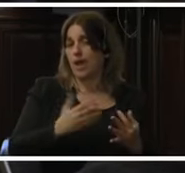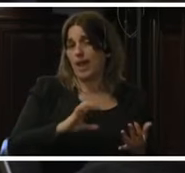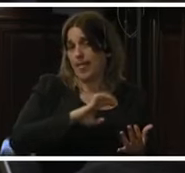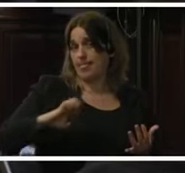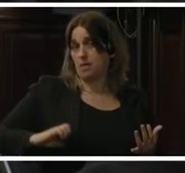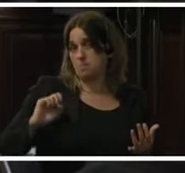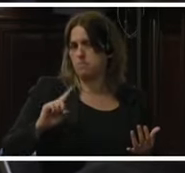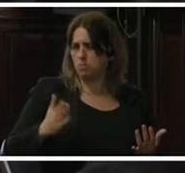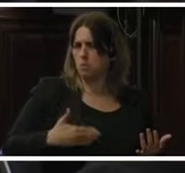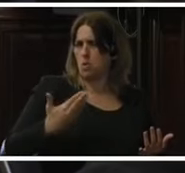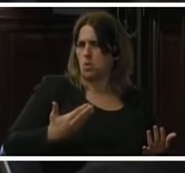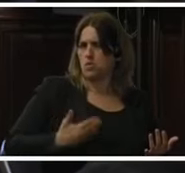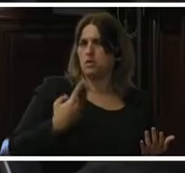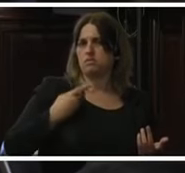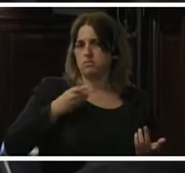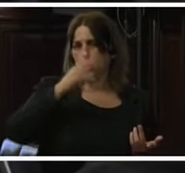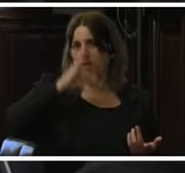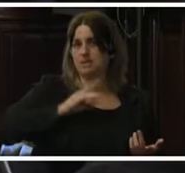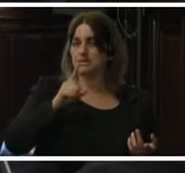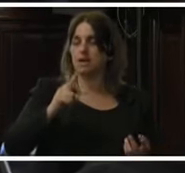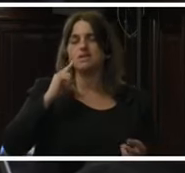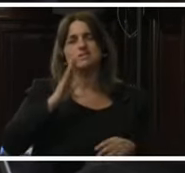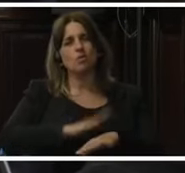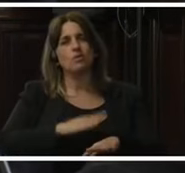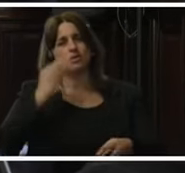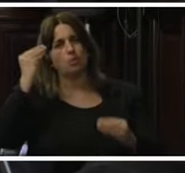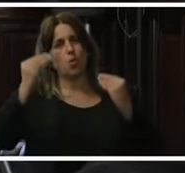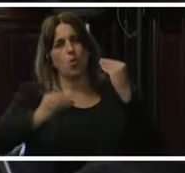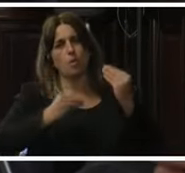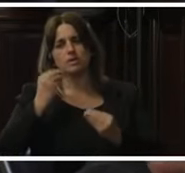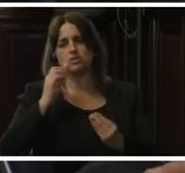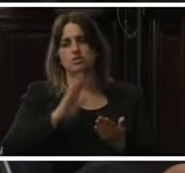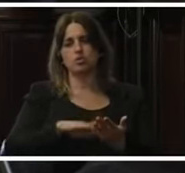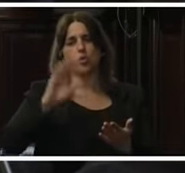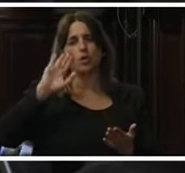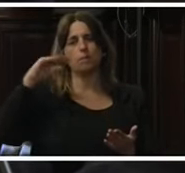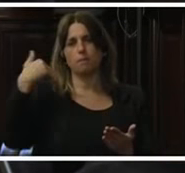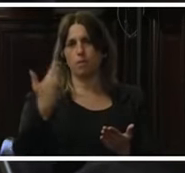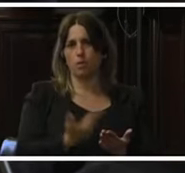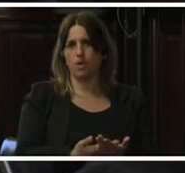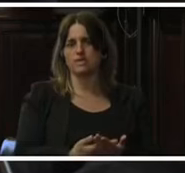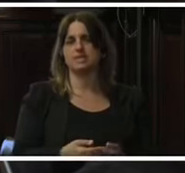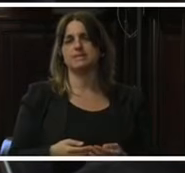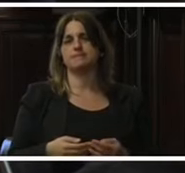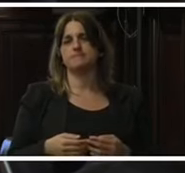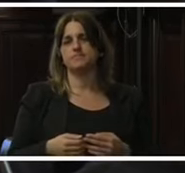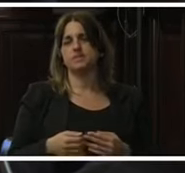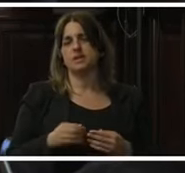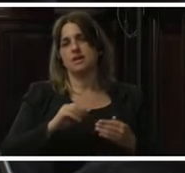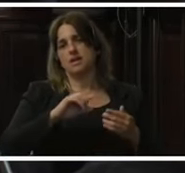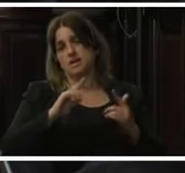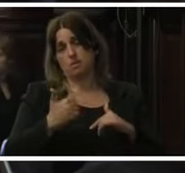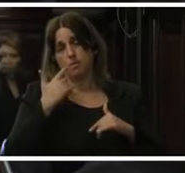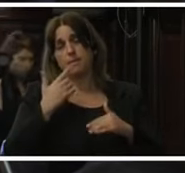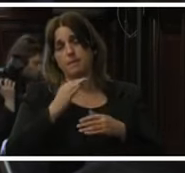várias guerras nesse momento preocupações respeito a propostas legislativas com medidas governamentais que